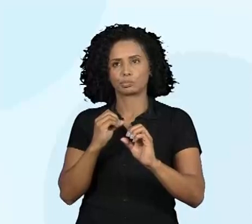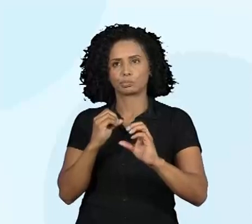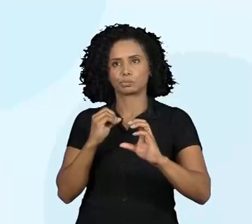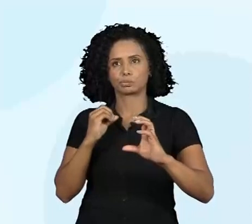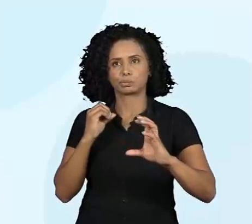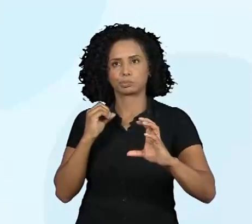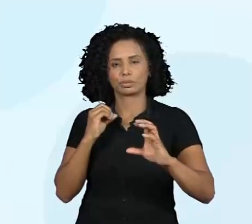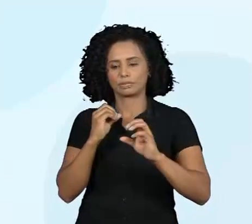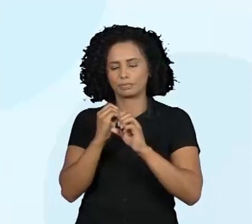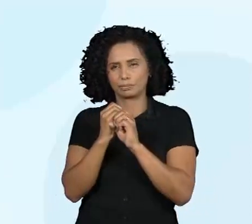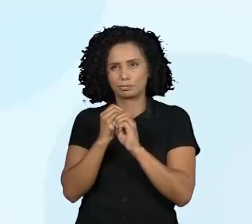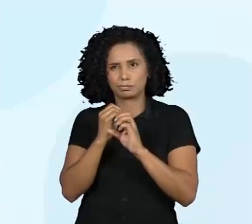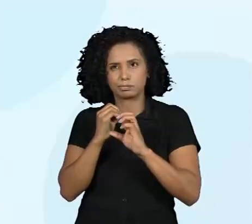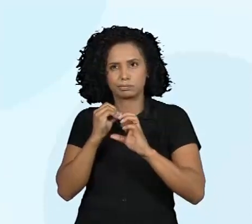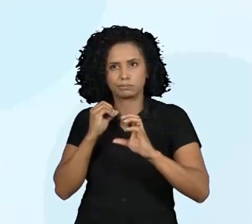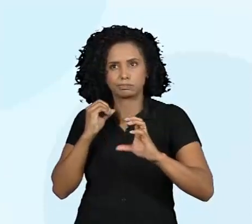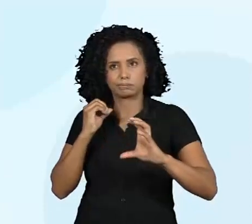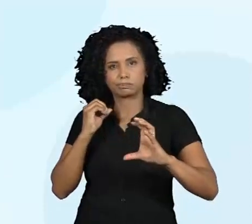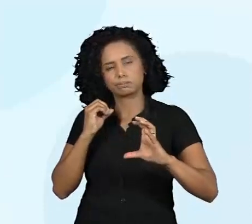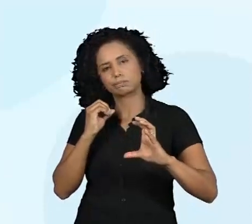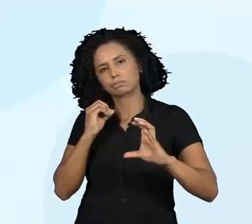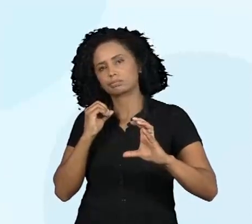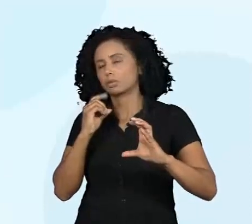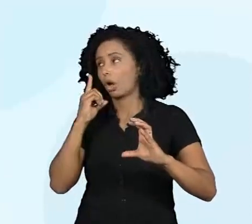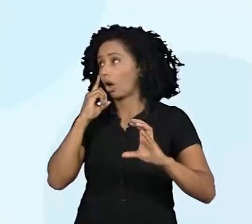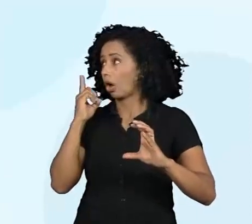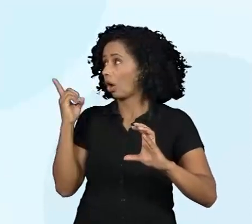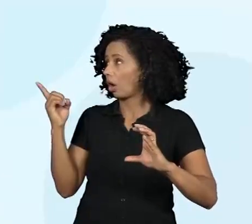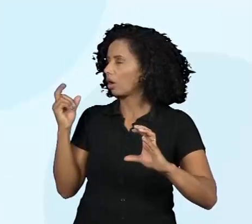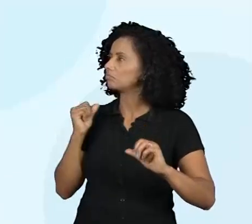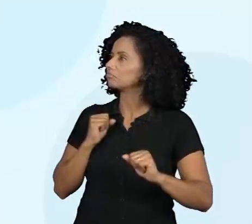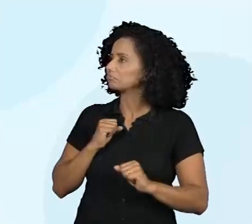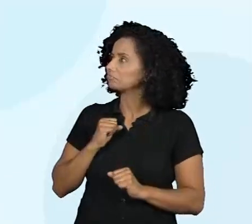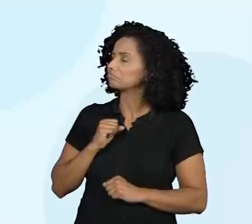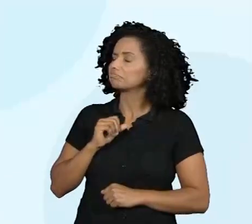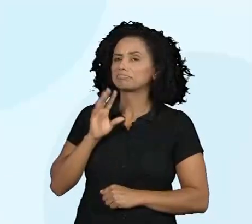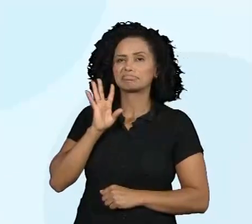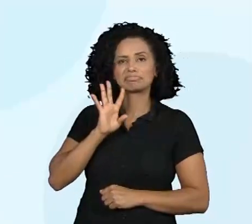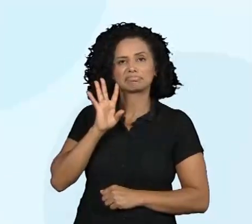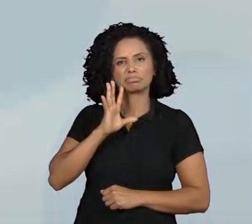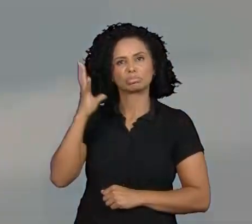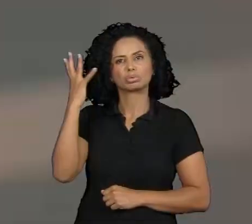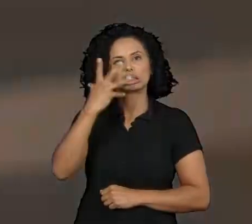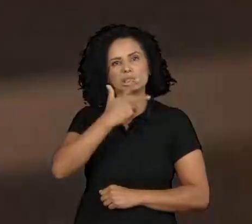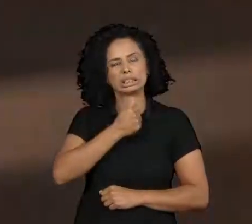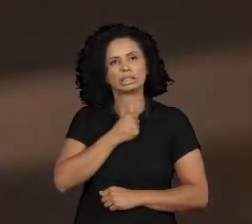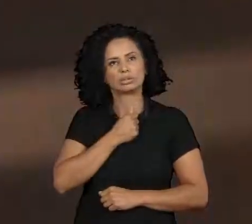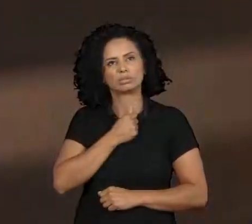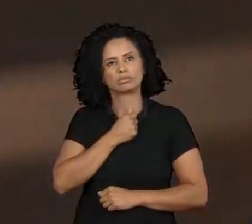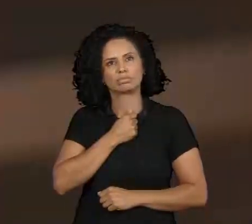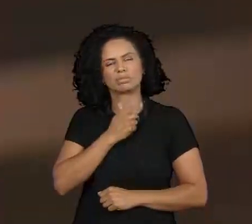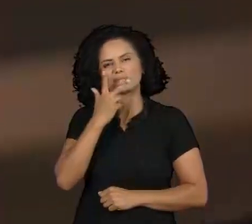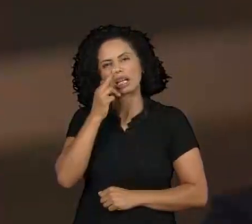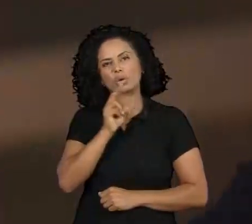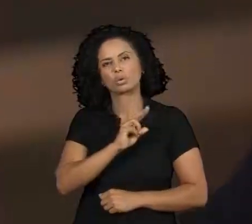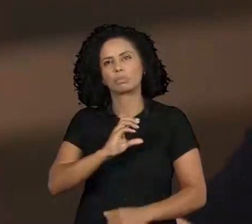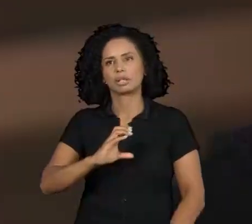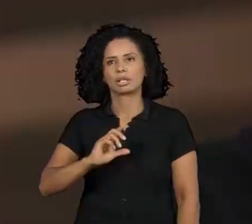partes de metal, deve ter outros materiais também. Sim. Este instrumento é um clarinete, professora